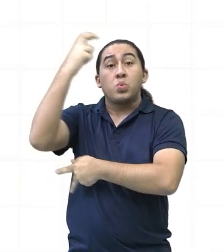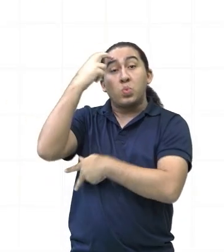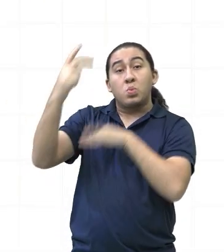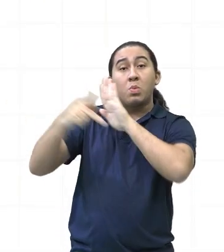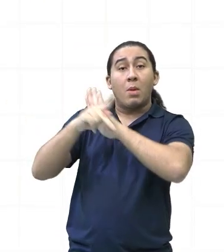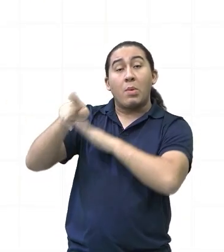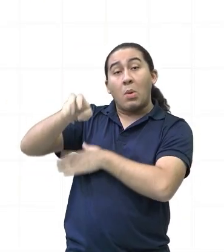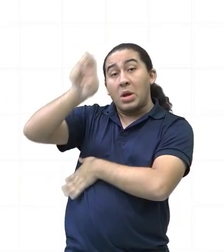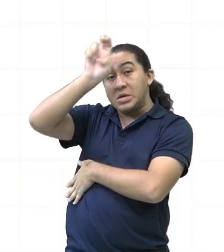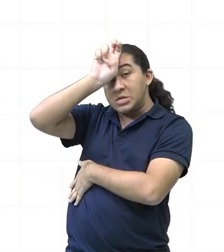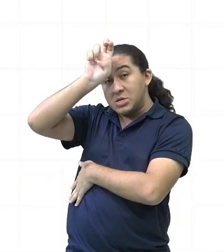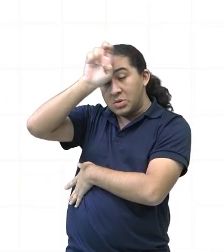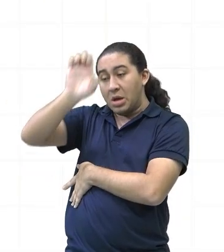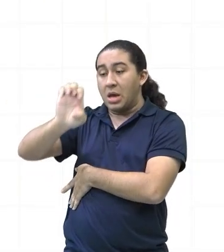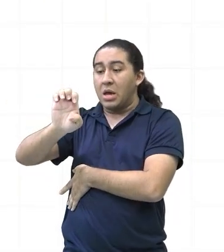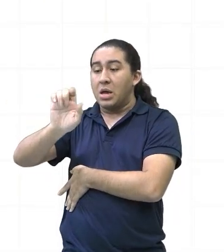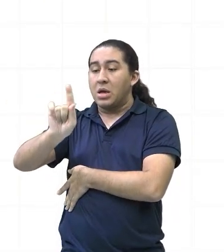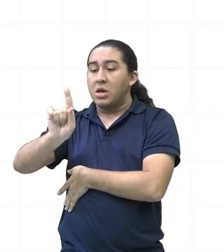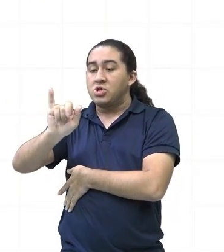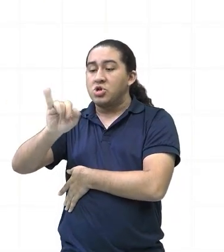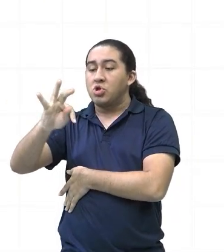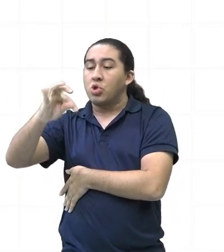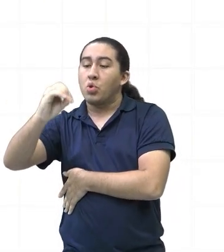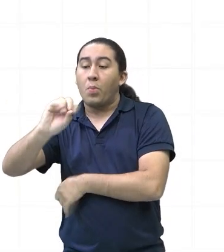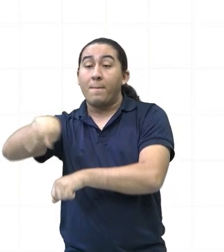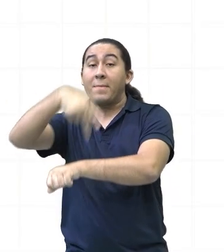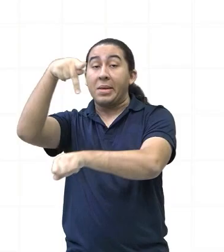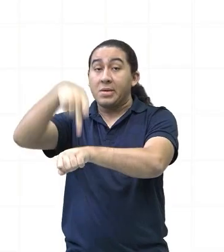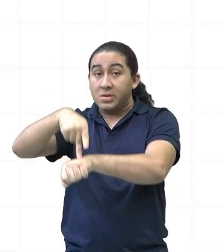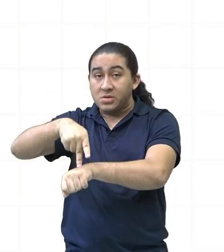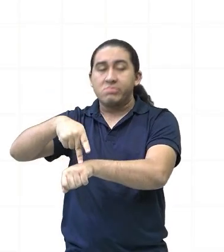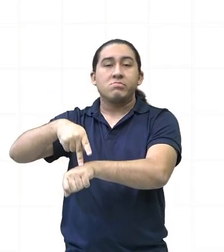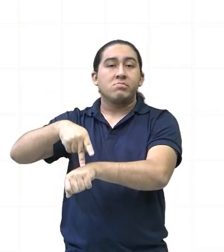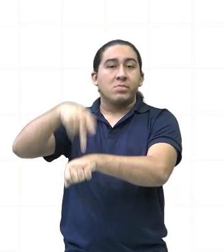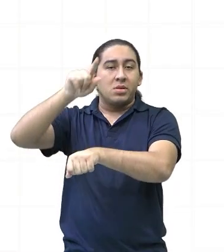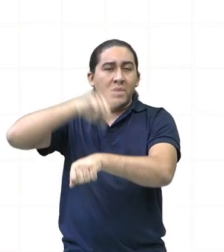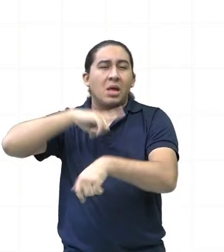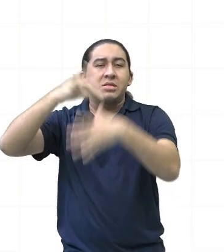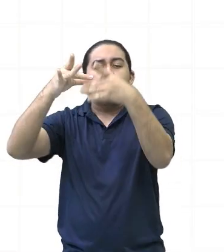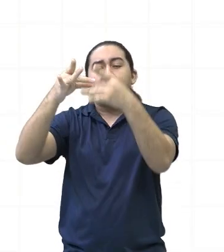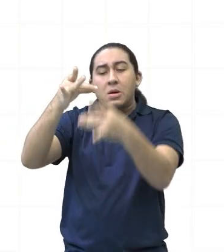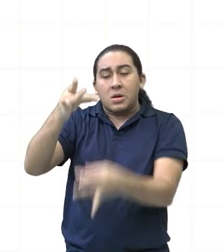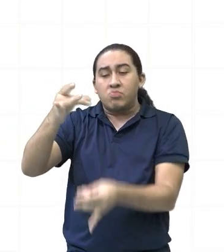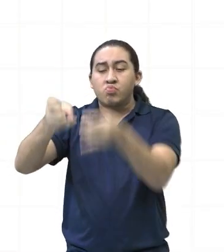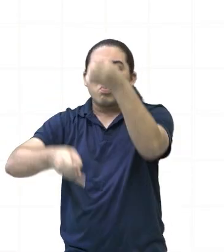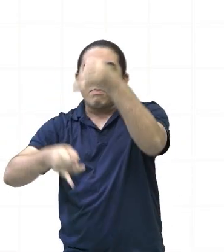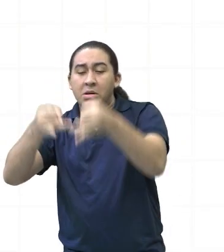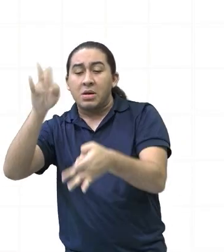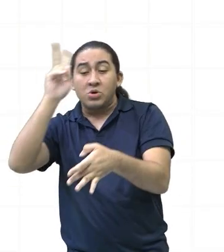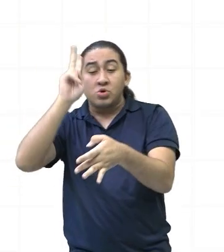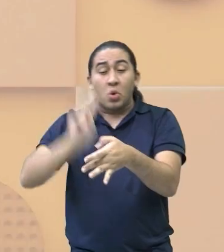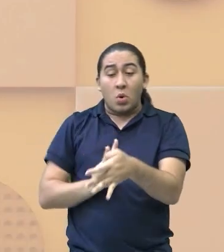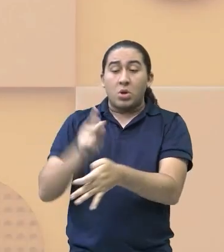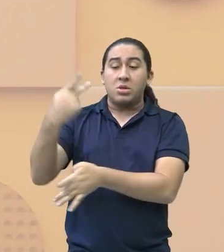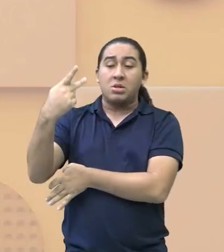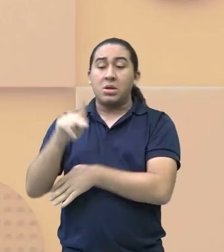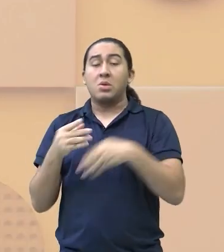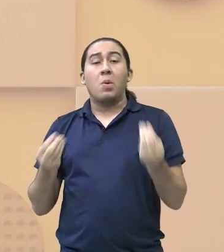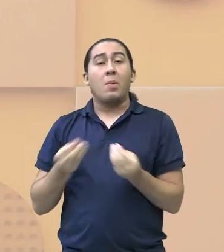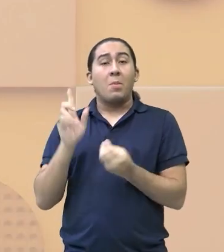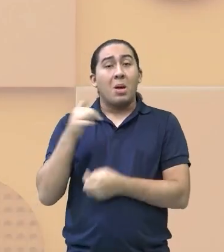né, os principais governantes desse período, como é que é então essa religião,